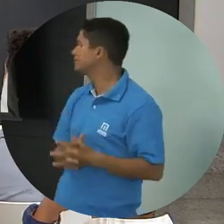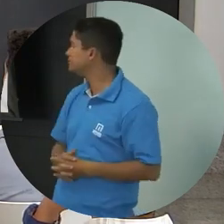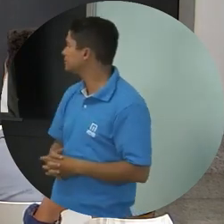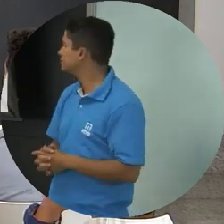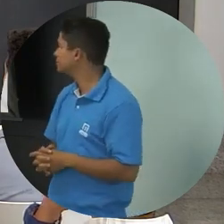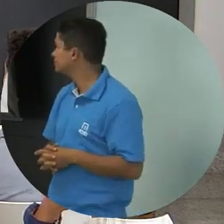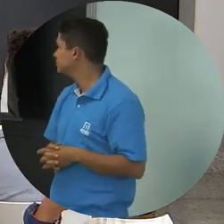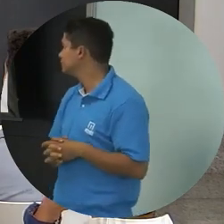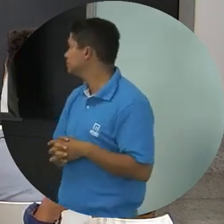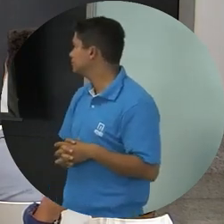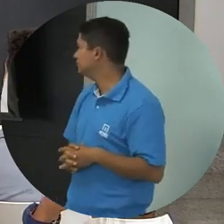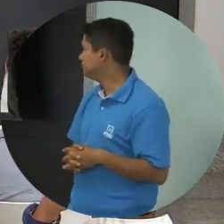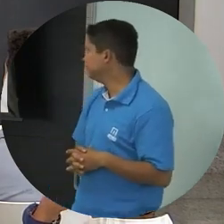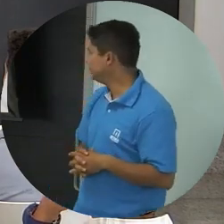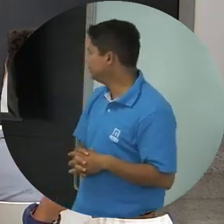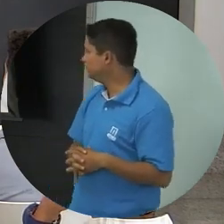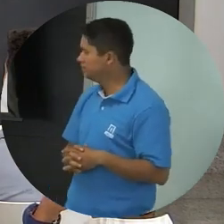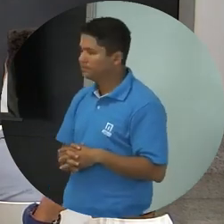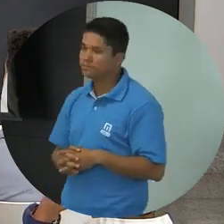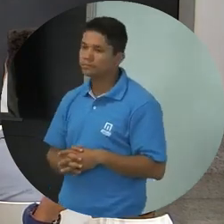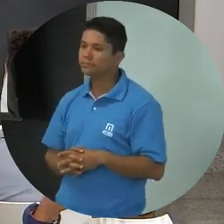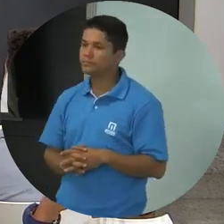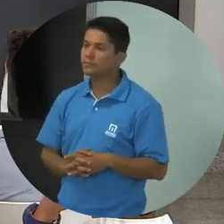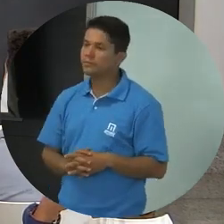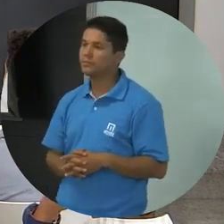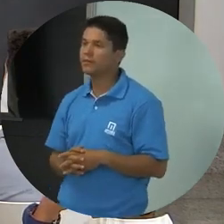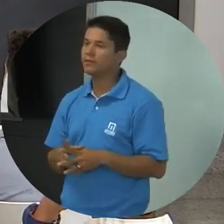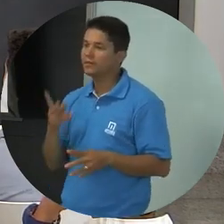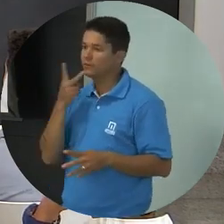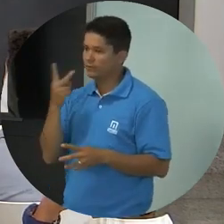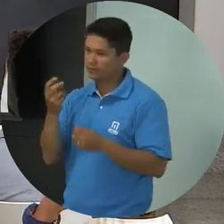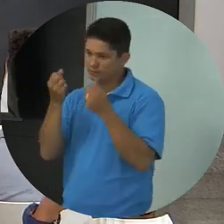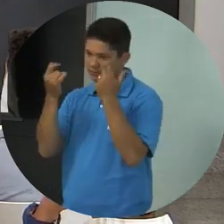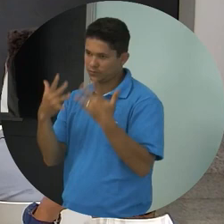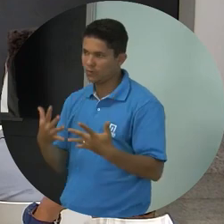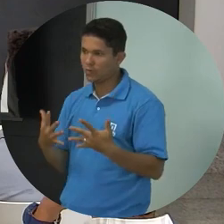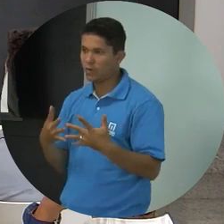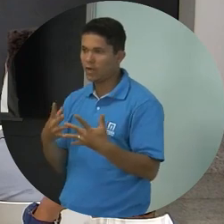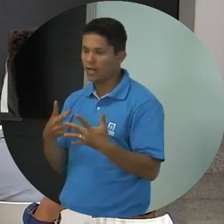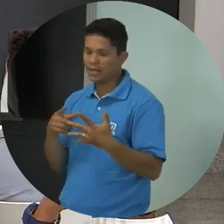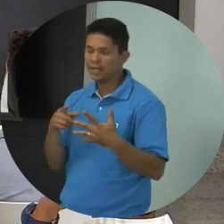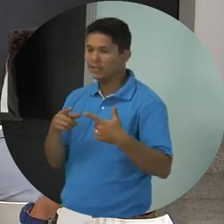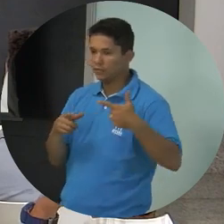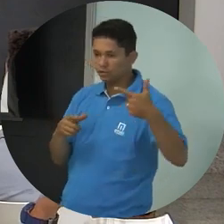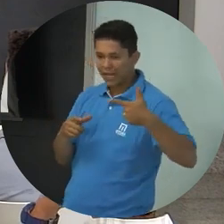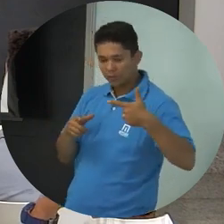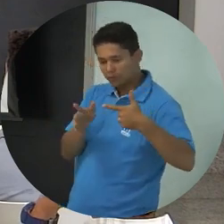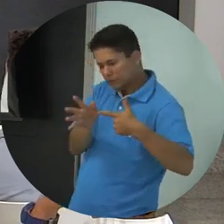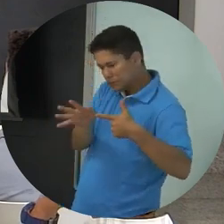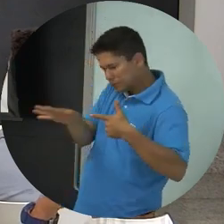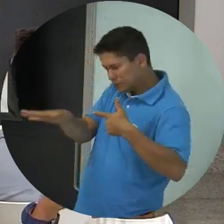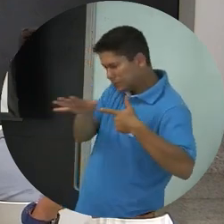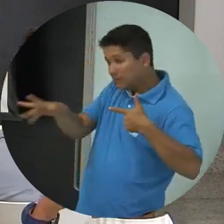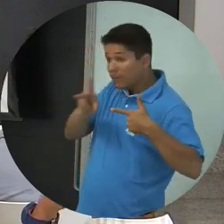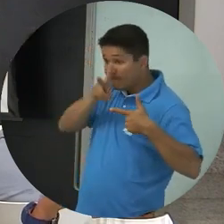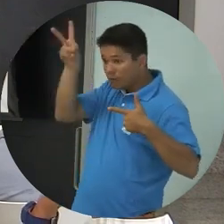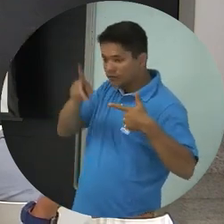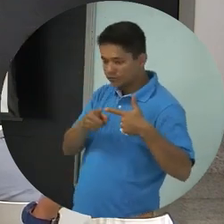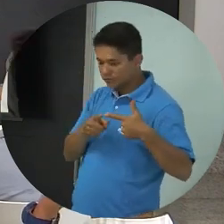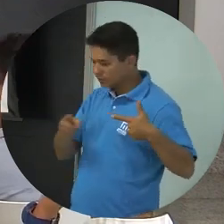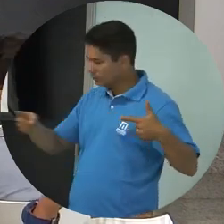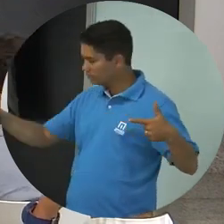Aqui nós falamos, então, já da questão da potência do jato, tá? Do comprimento do